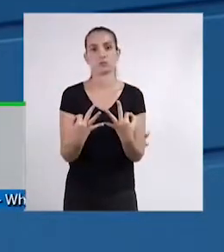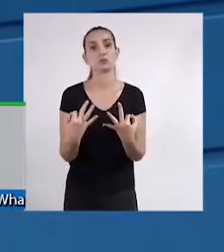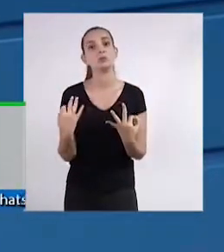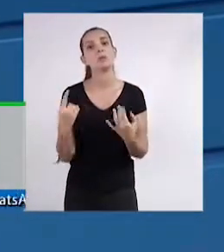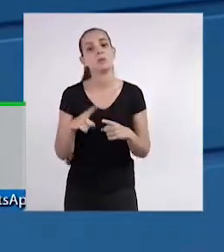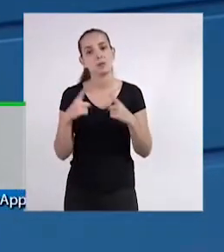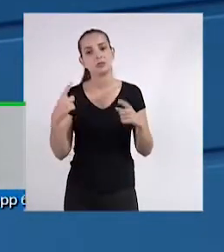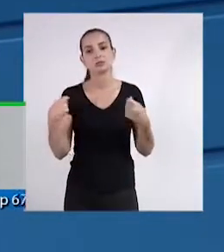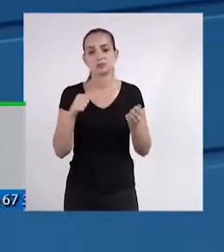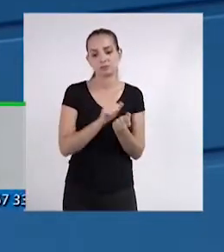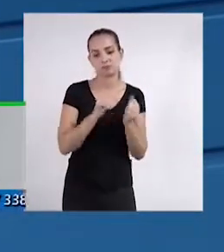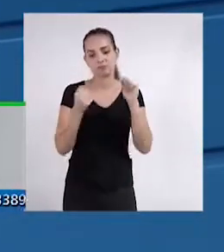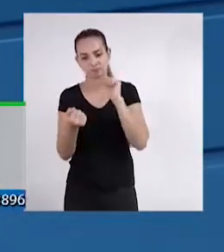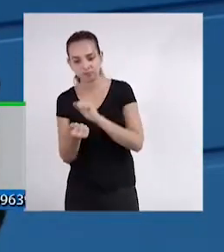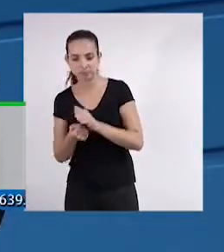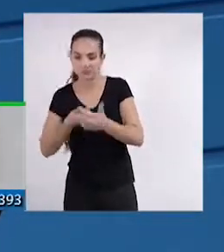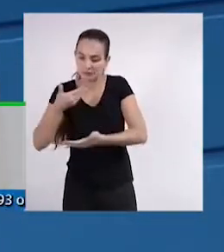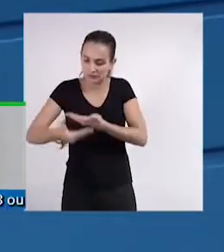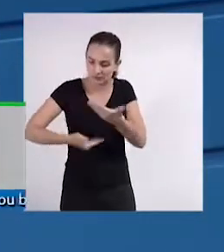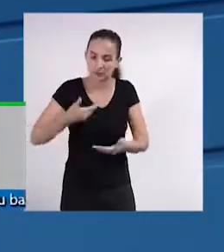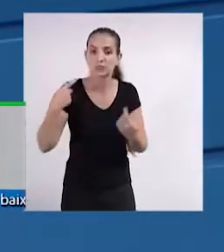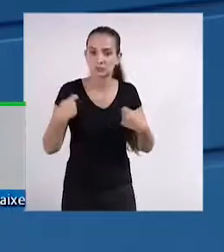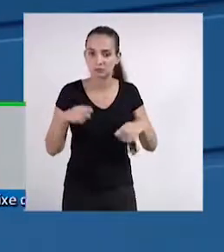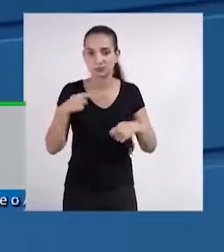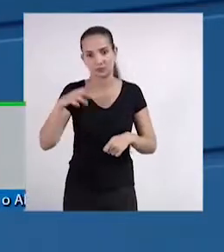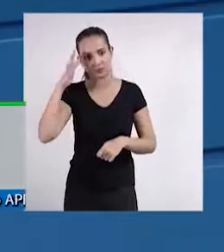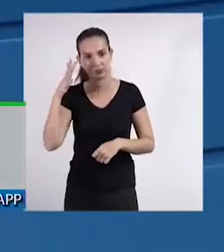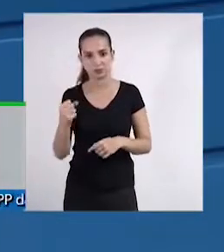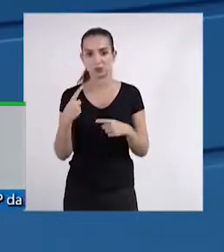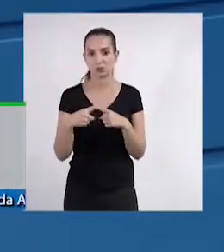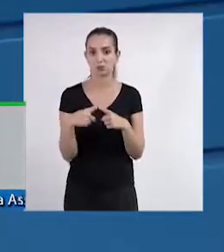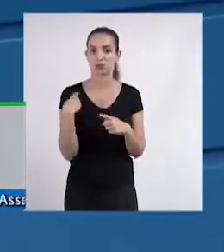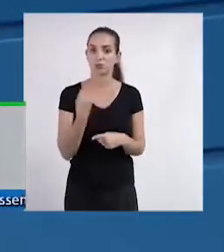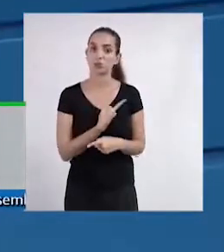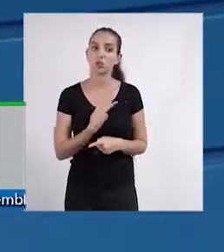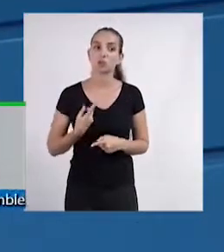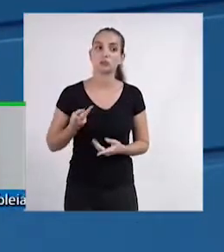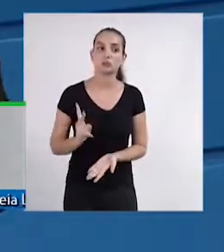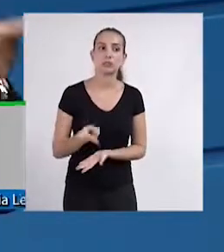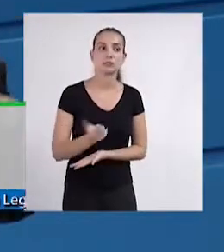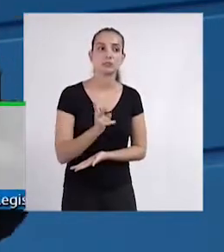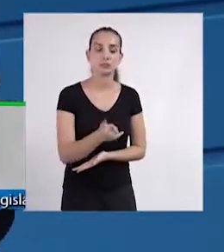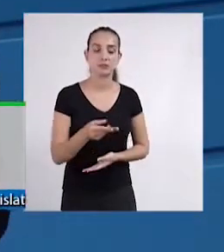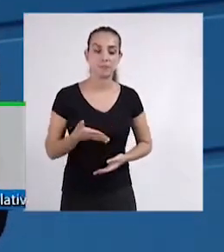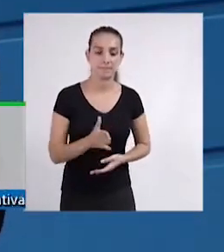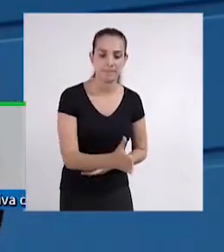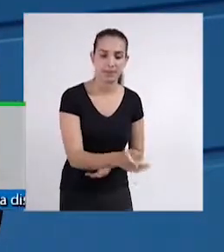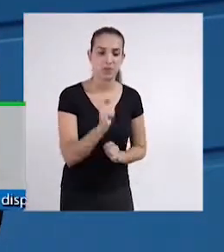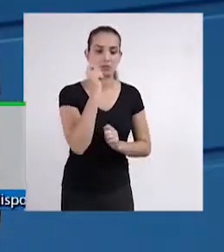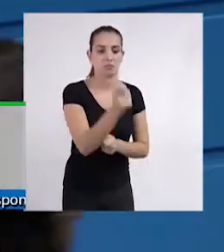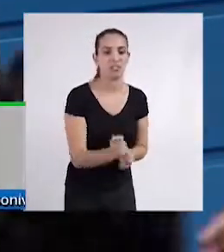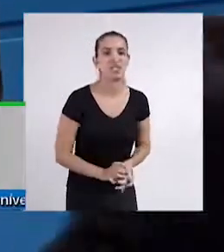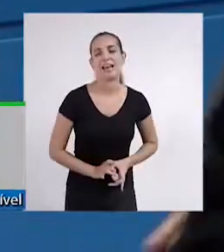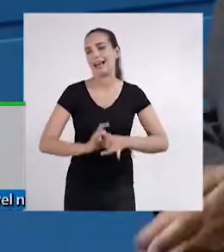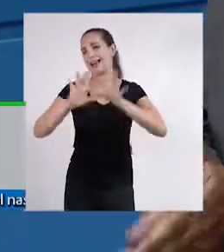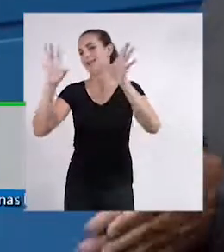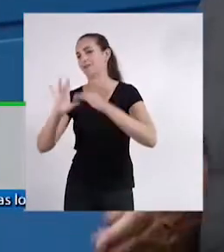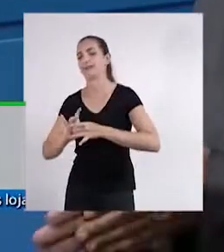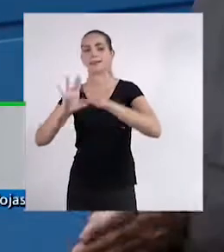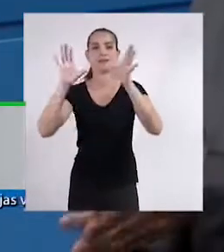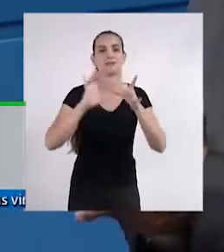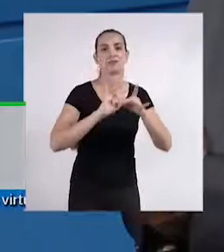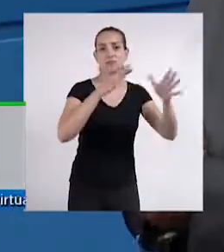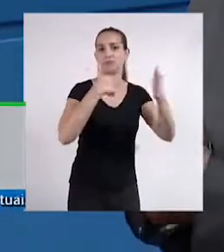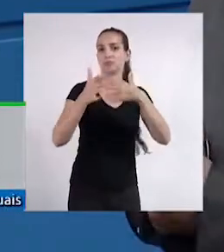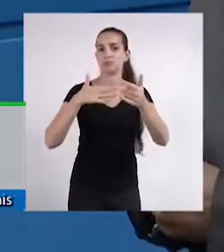alguma coisa precisava de ser feita. Se nós continuássemos com a pesca predatória, seja do pescador profissional,